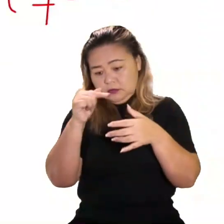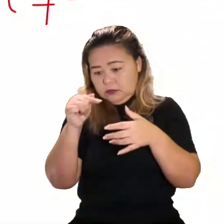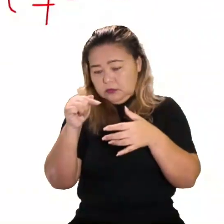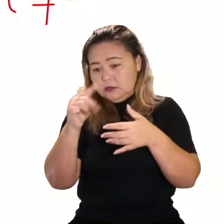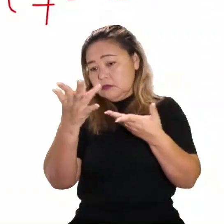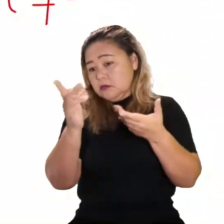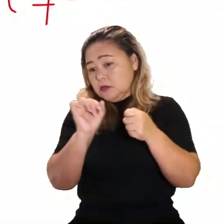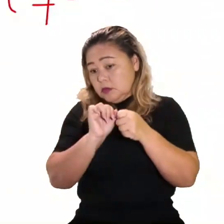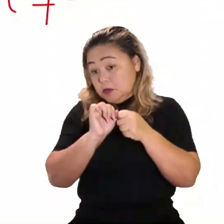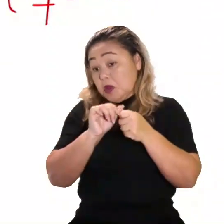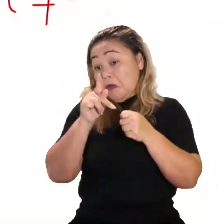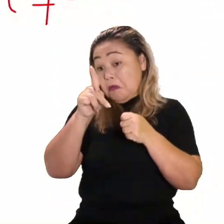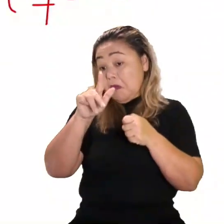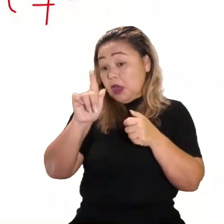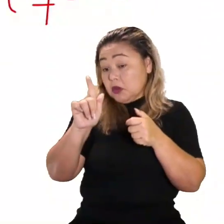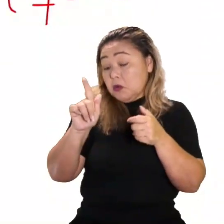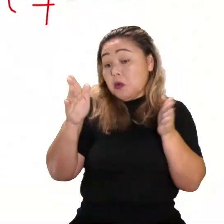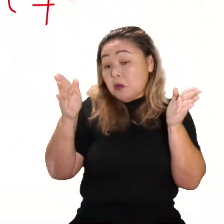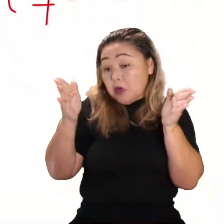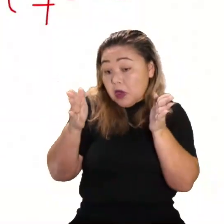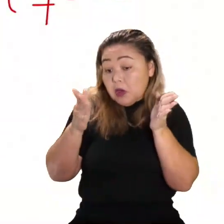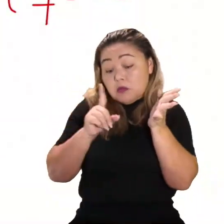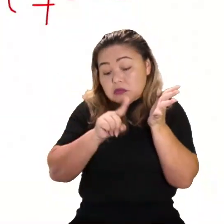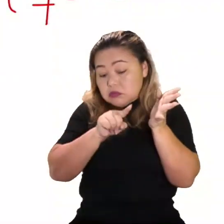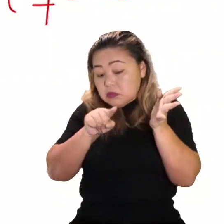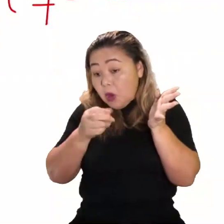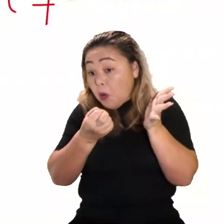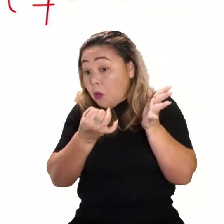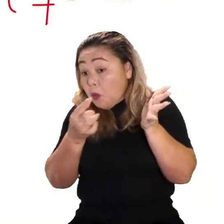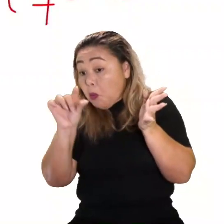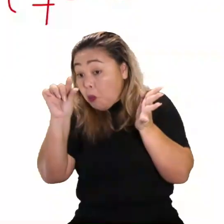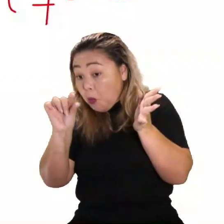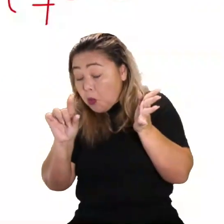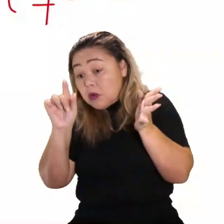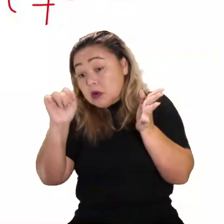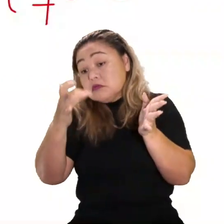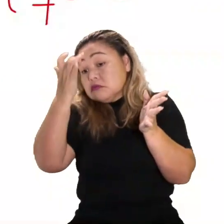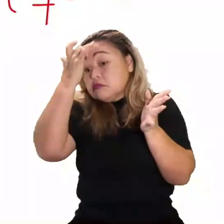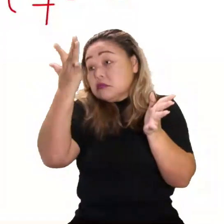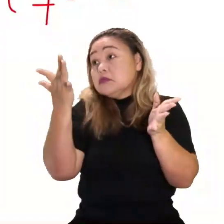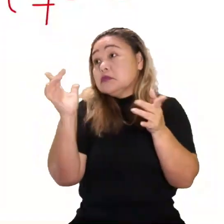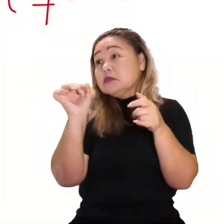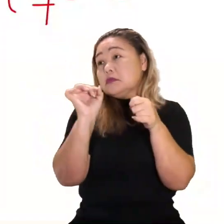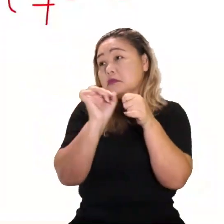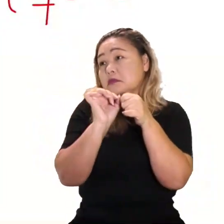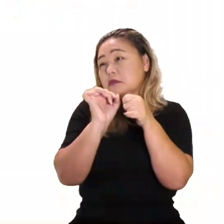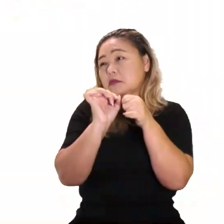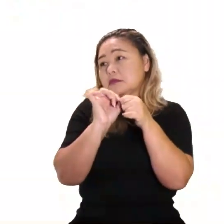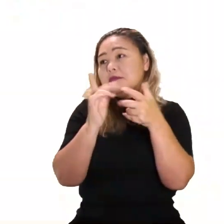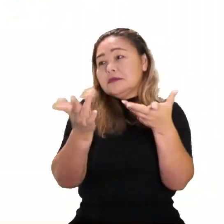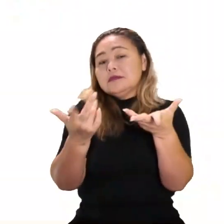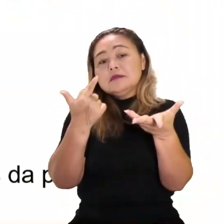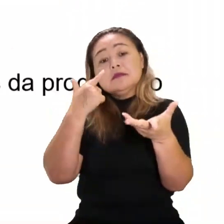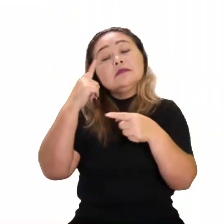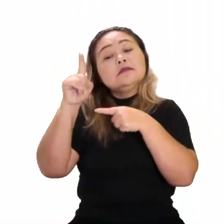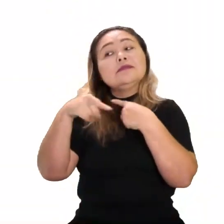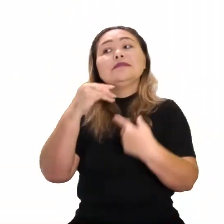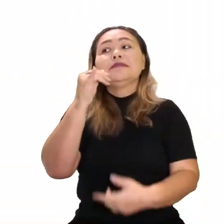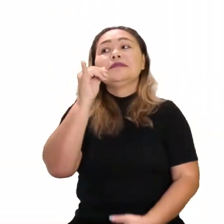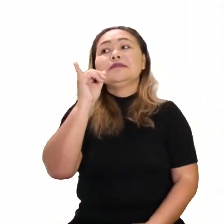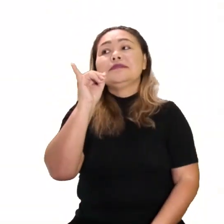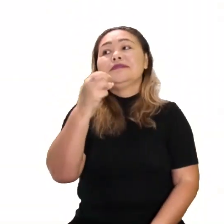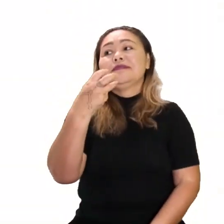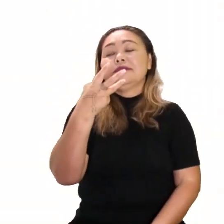lá que se for uma PG pequena, com poucos termos, é fácil de fazer daquela forma. E até o 320, né? Aí